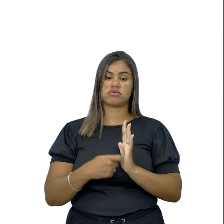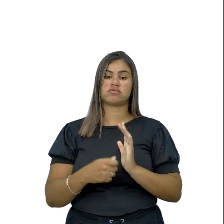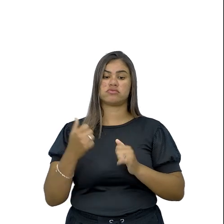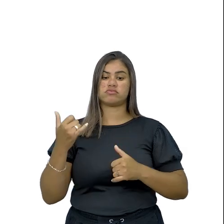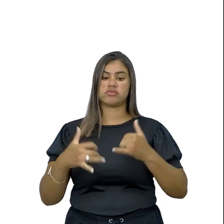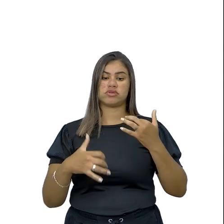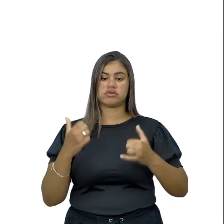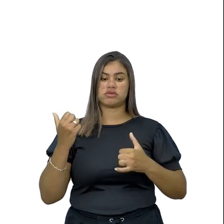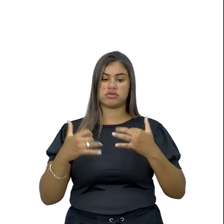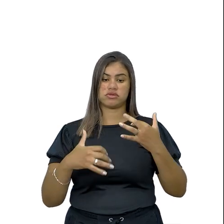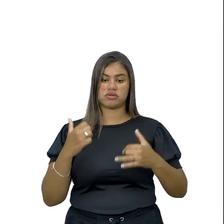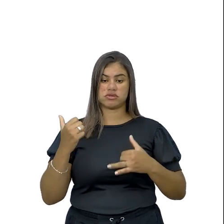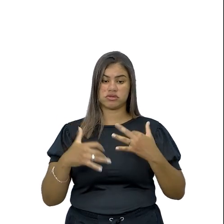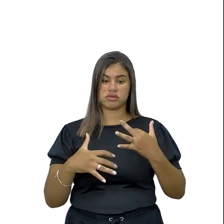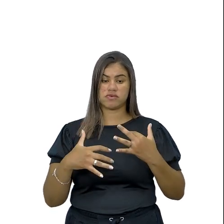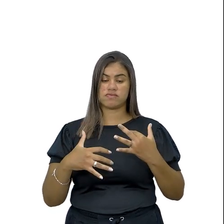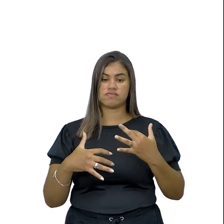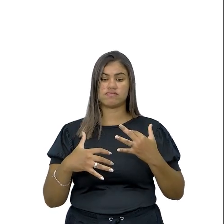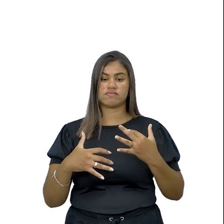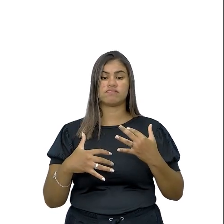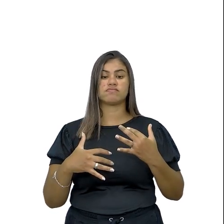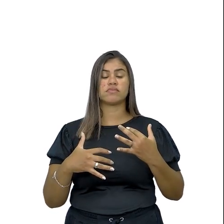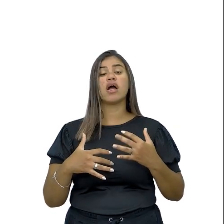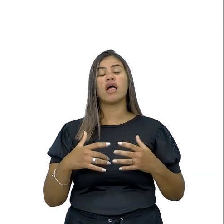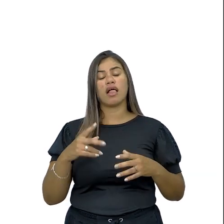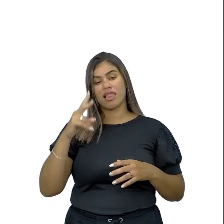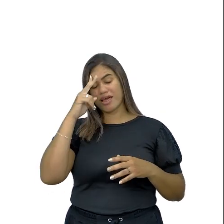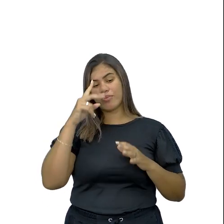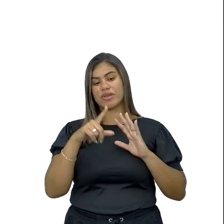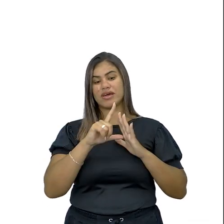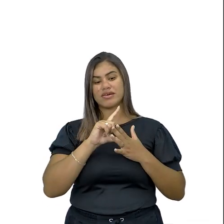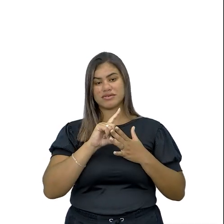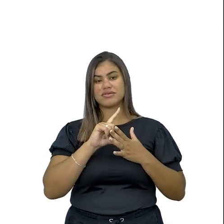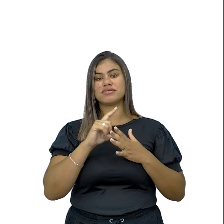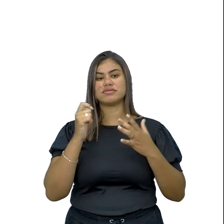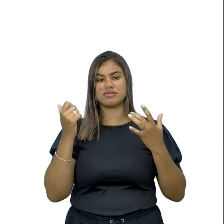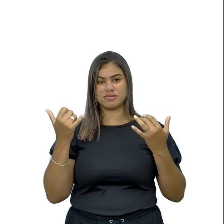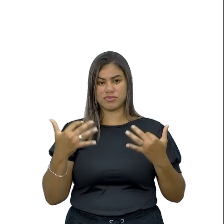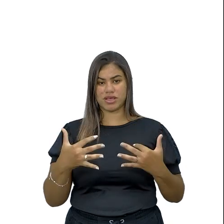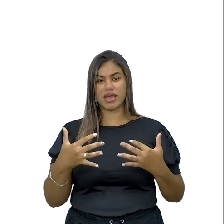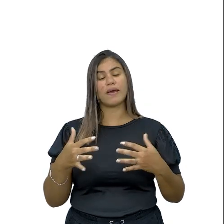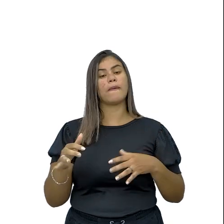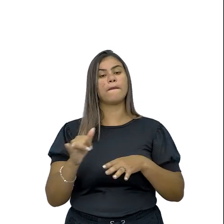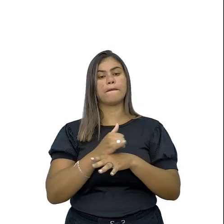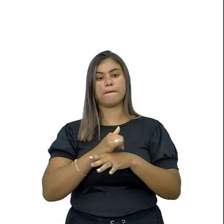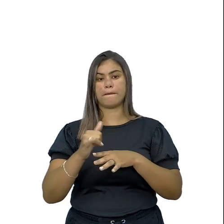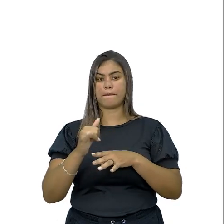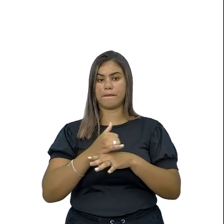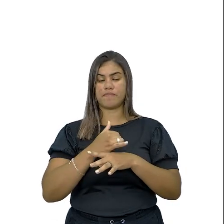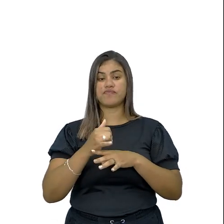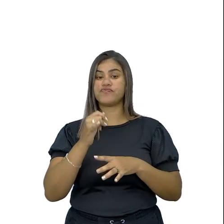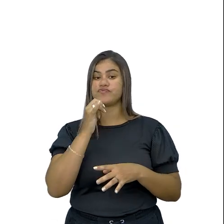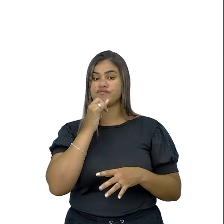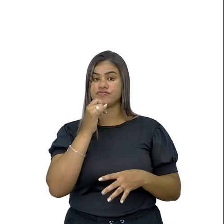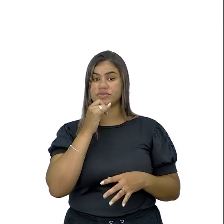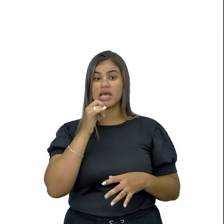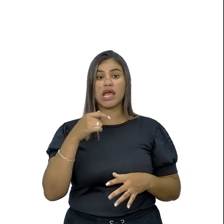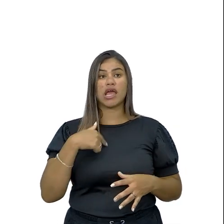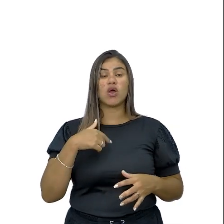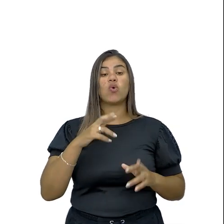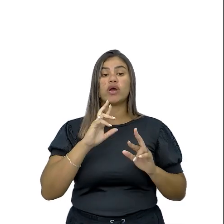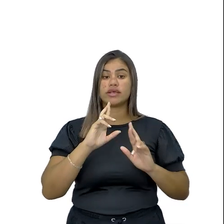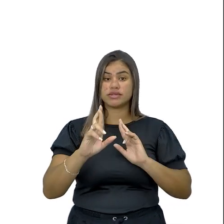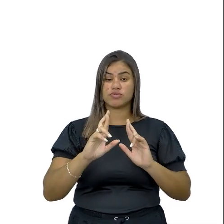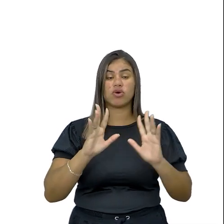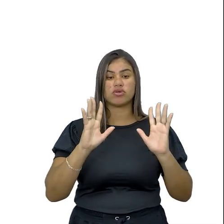breve explicação. Lembram que eu pedi a vocês, assim, que seria uma das estratégias? Ainda que eu desse todo o procedimento,